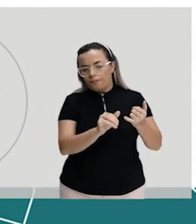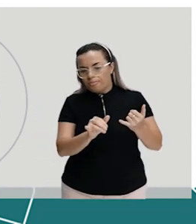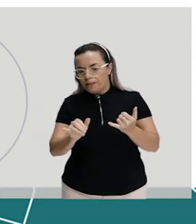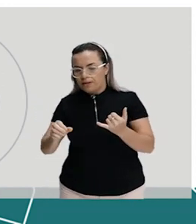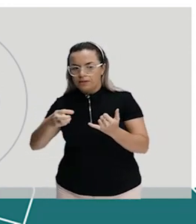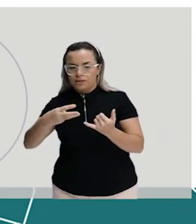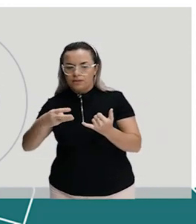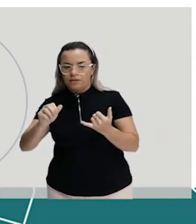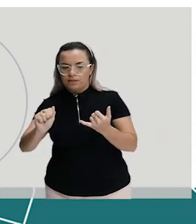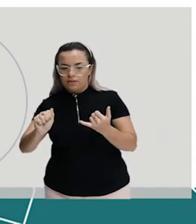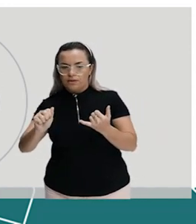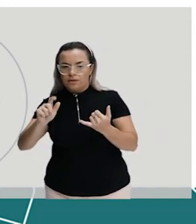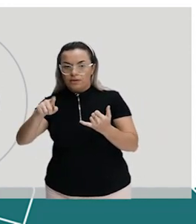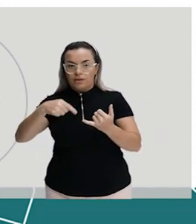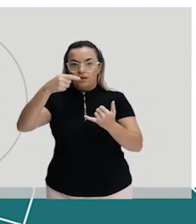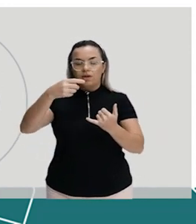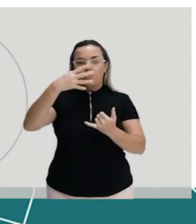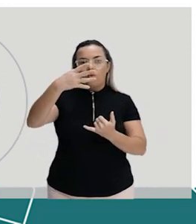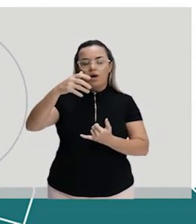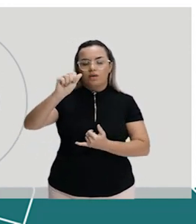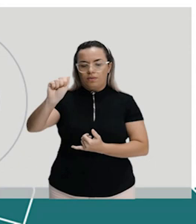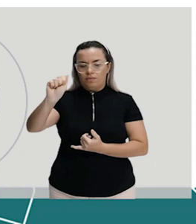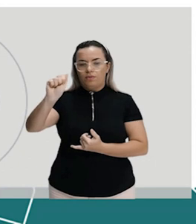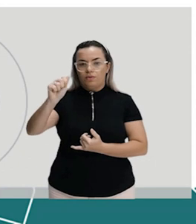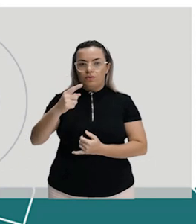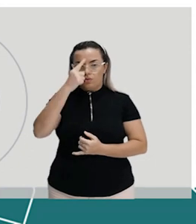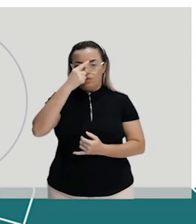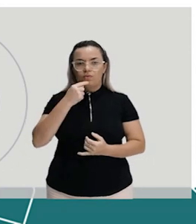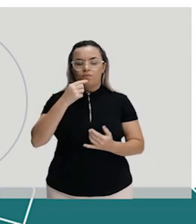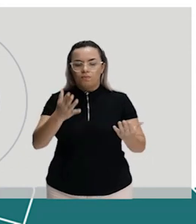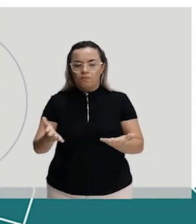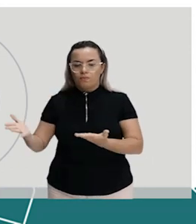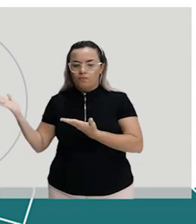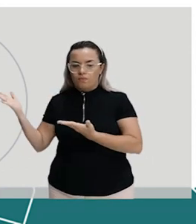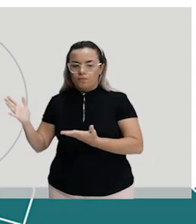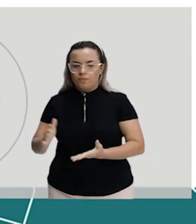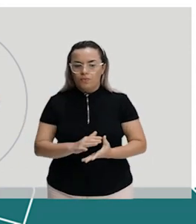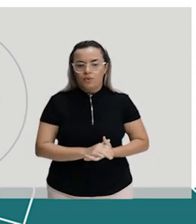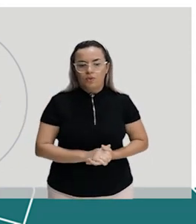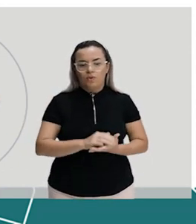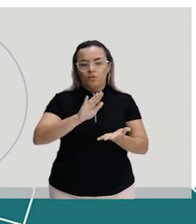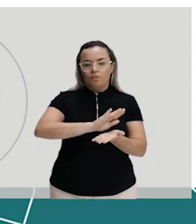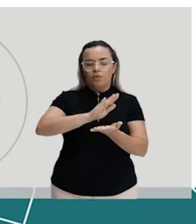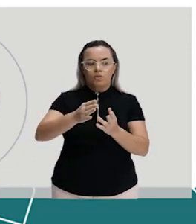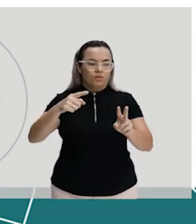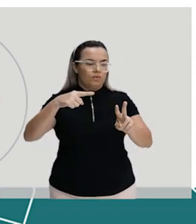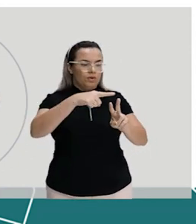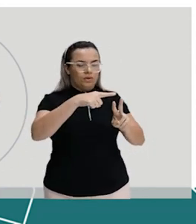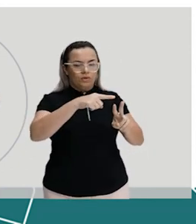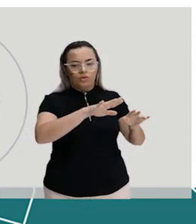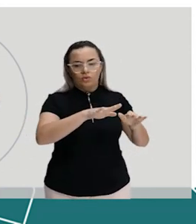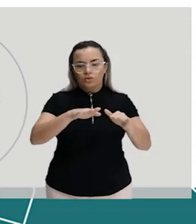e 4 a como mostra a figura o módulo do vetor indução magnética no centro das espiras